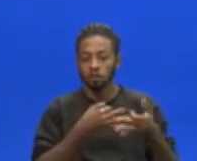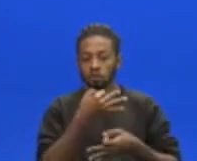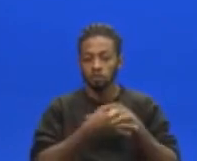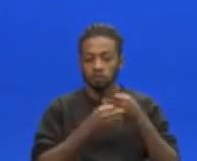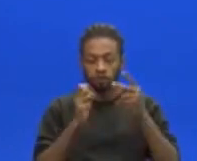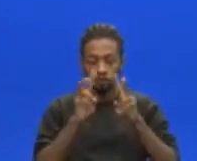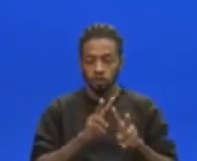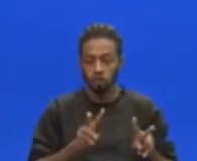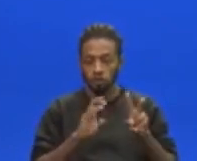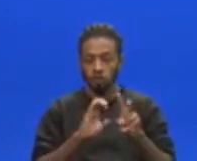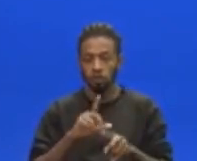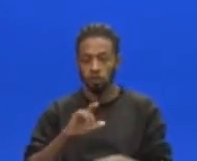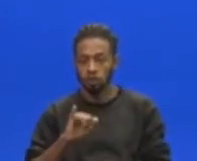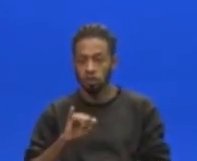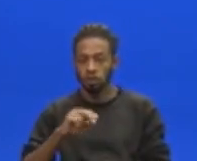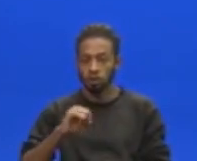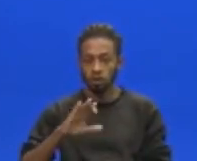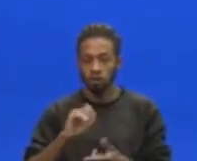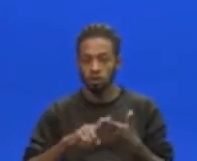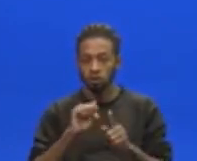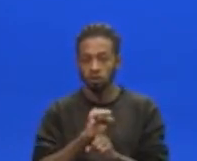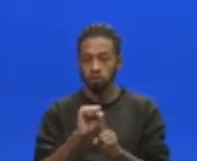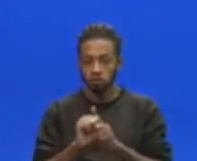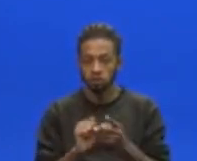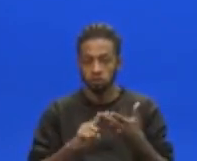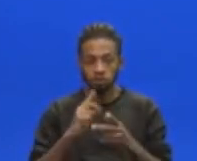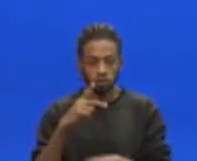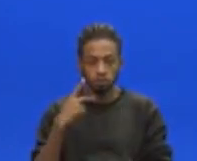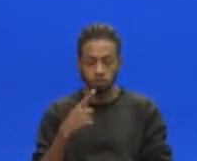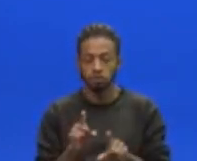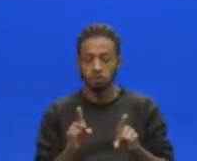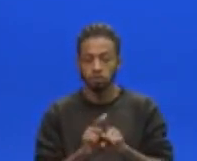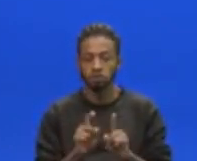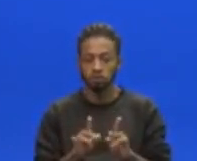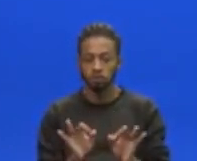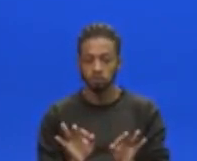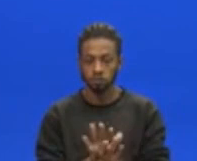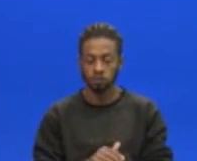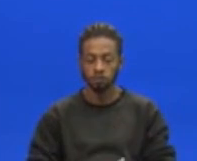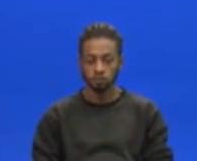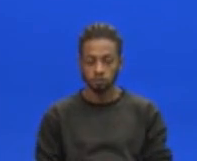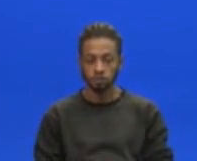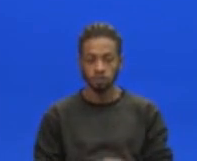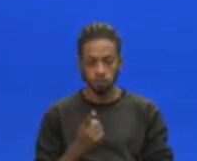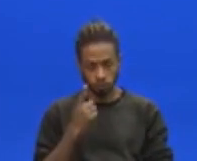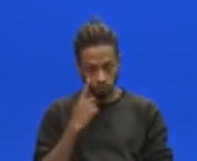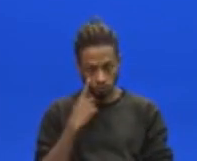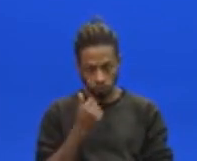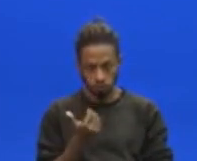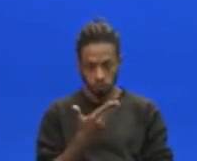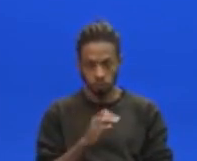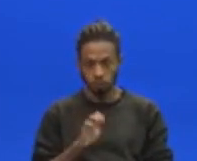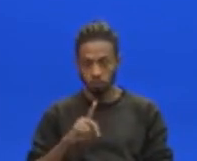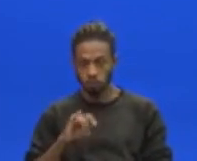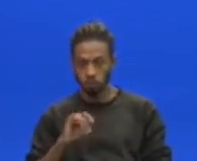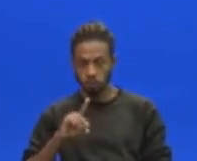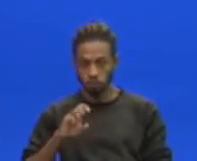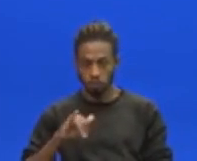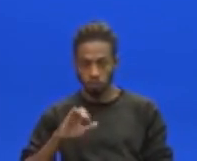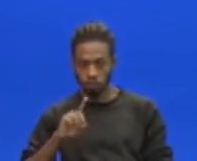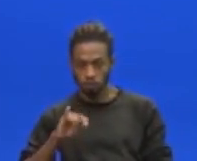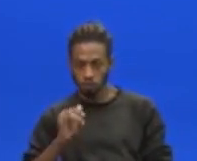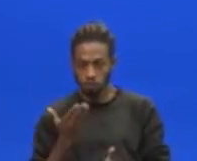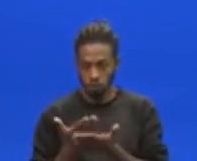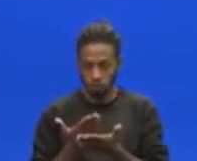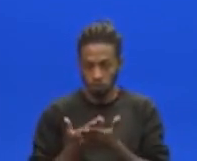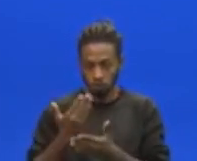o aspecto clínico, o aspecto social e o aspecto político, ok? Bom, a epidemiologia é estudada